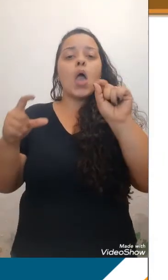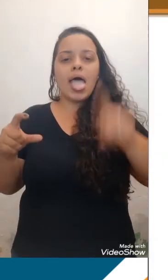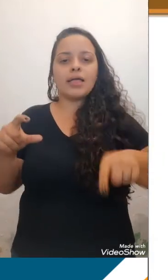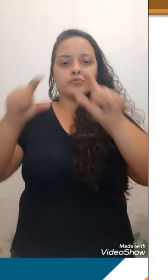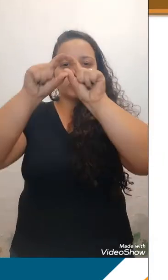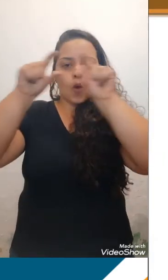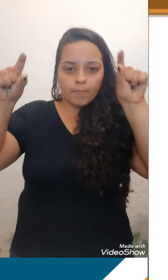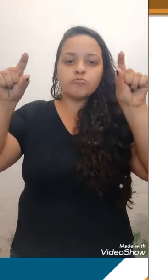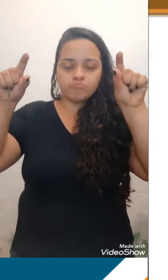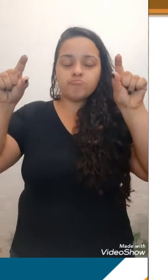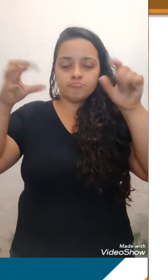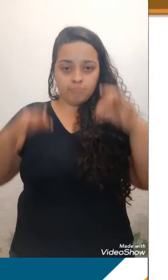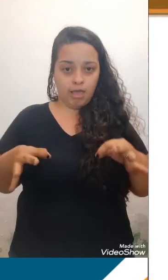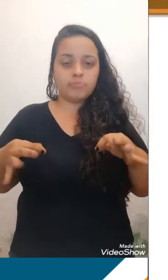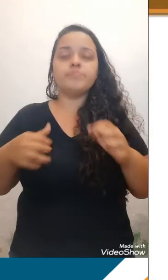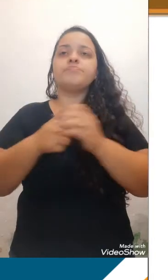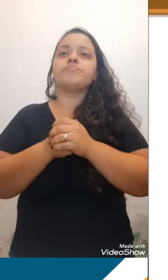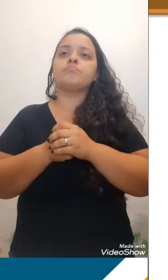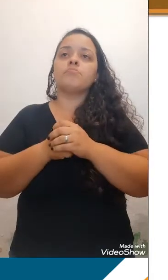que seria o tópico frasal, certo?